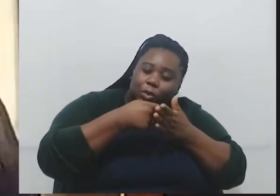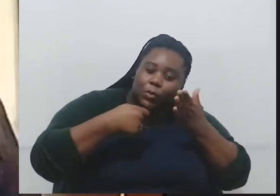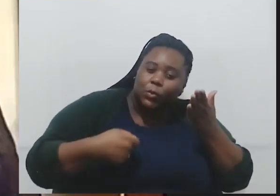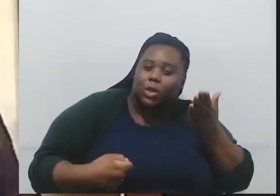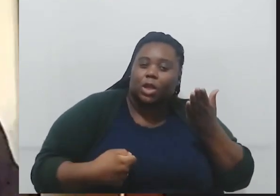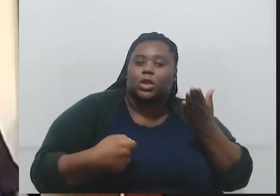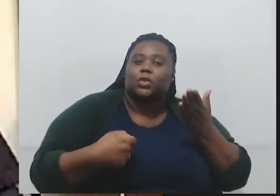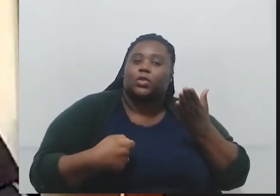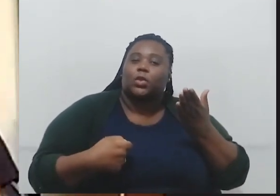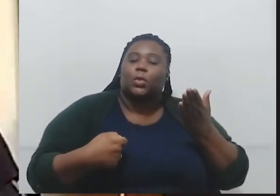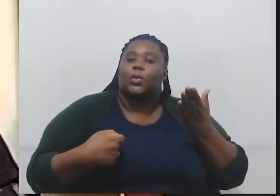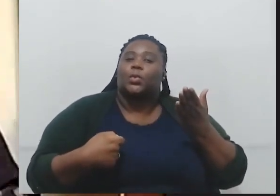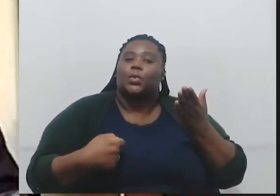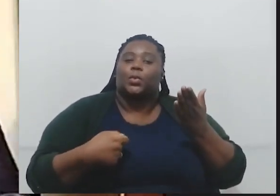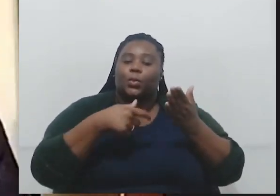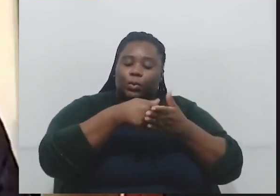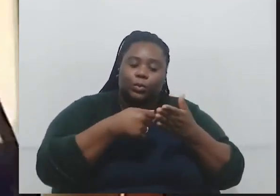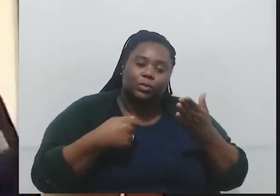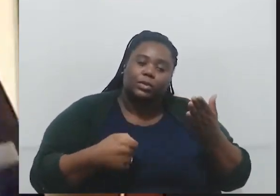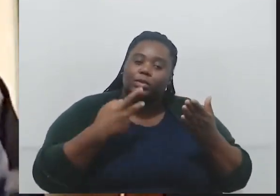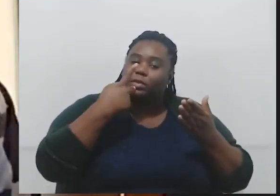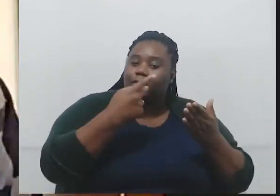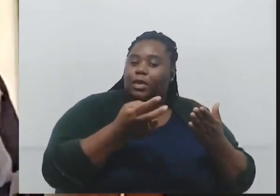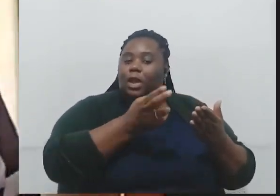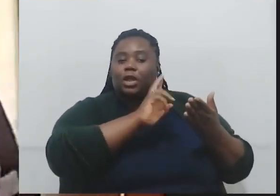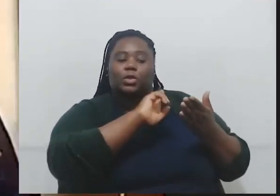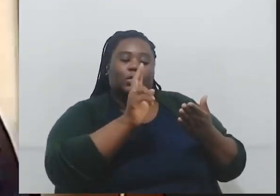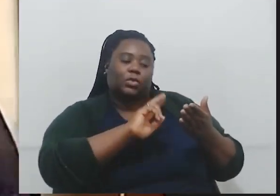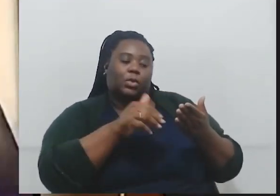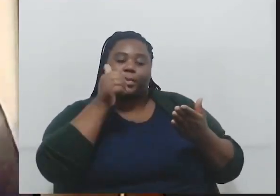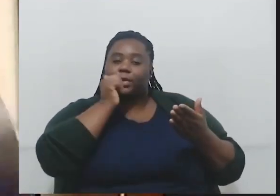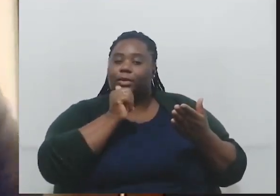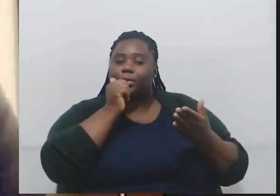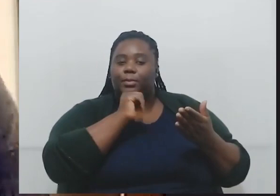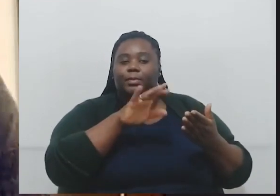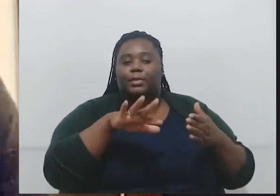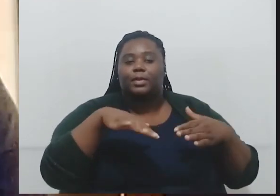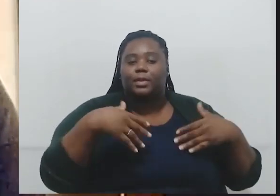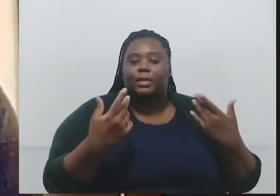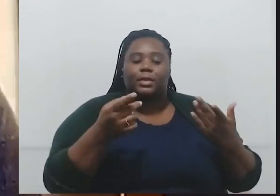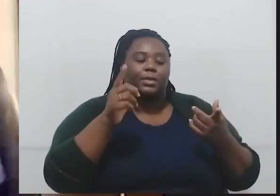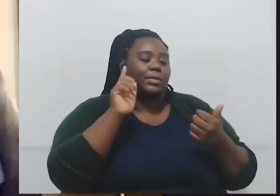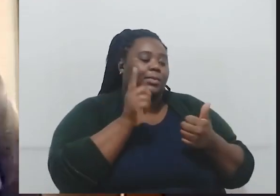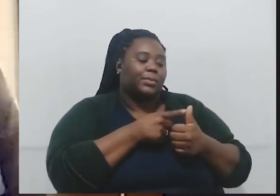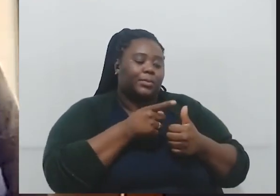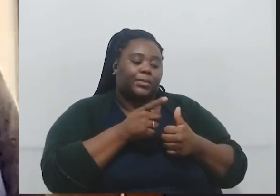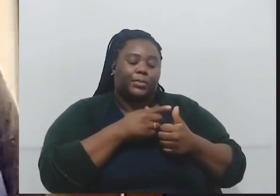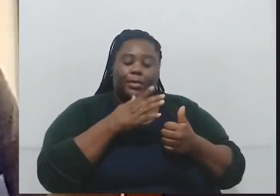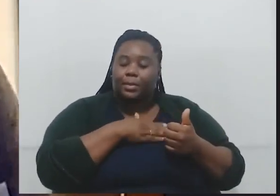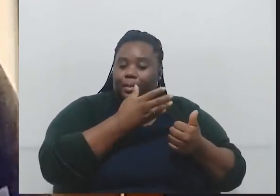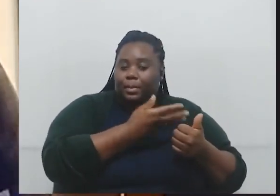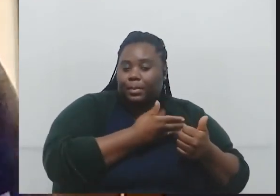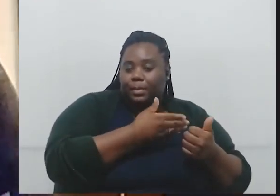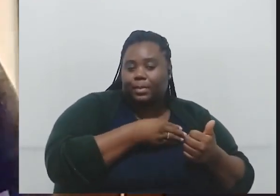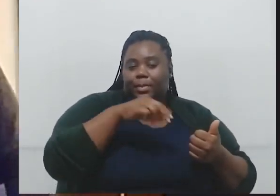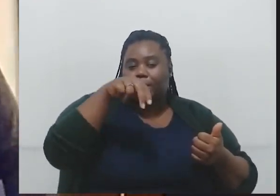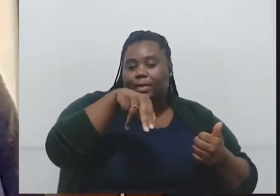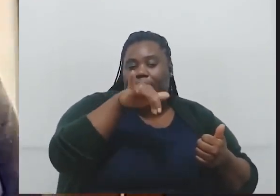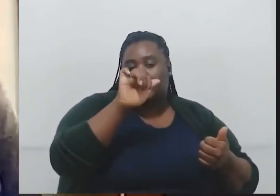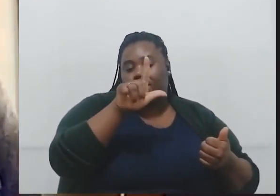mas homenageando algumas mulheres, sabe? Porque eu acho que... E aí essas mulheres eram uma amiga minha, que chama